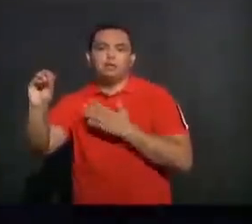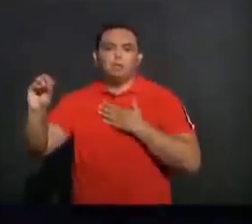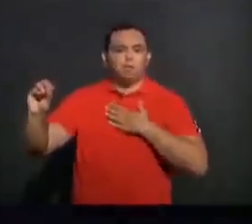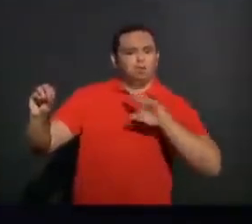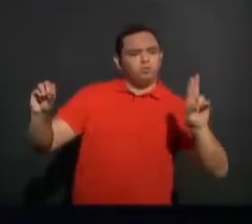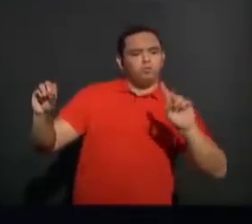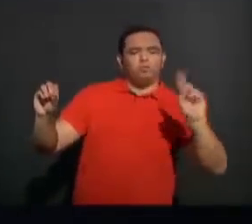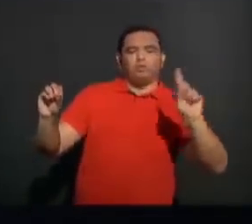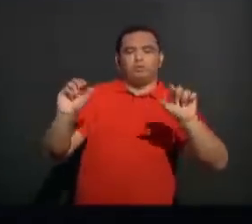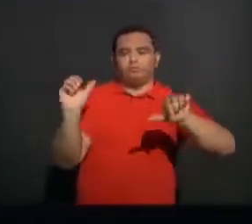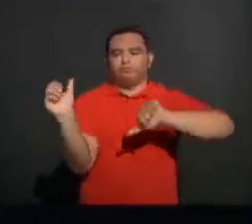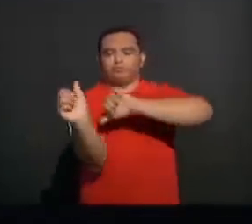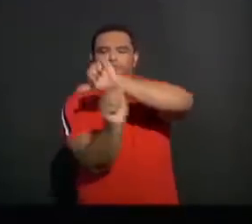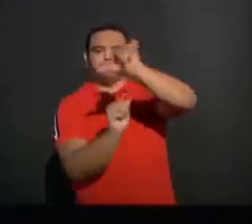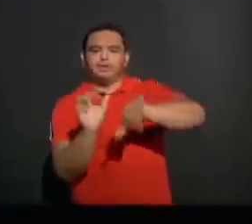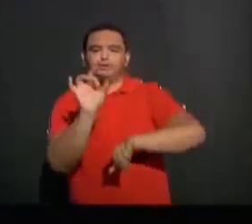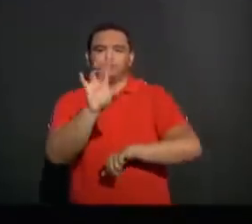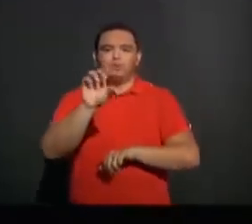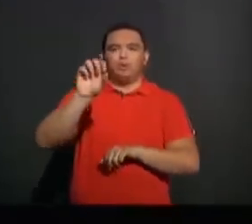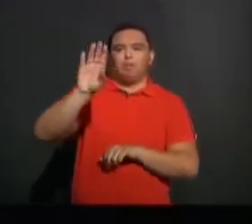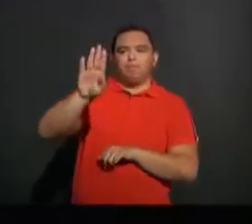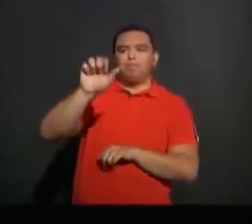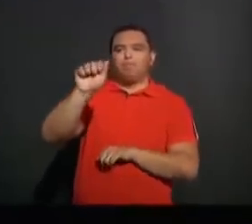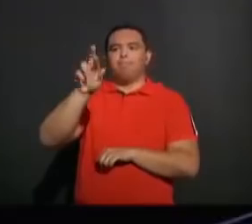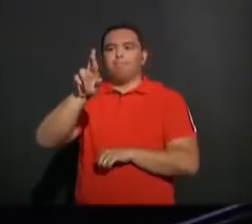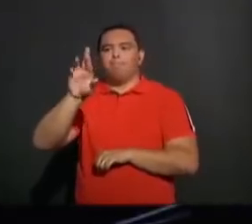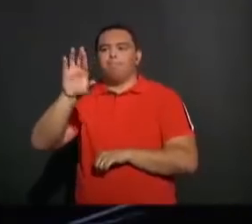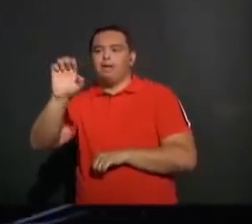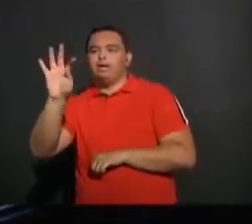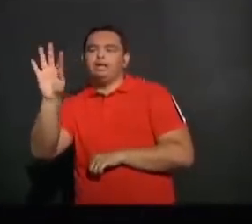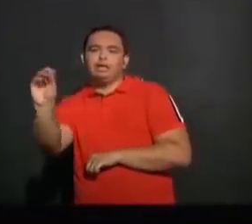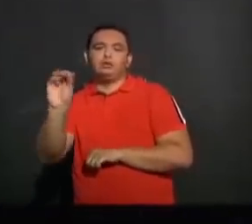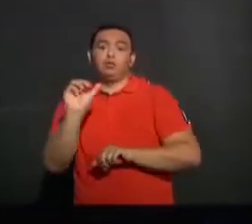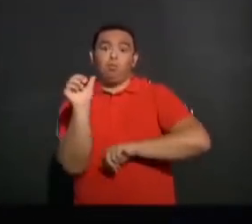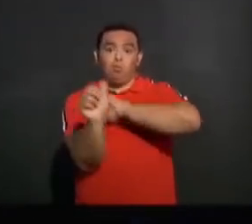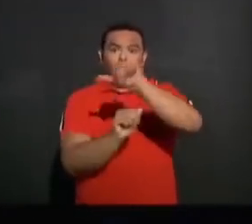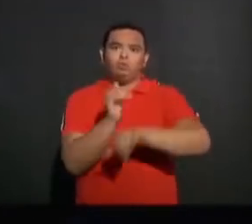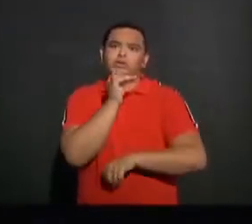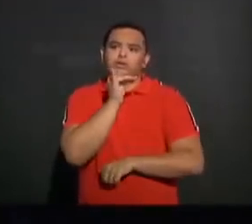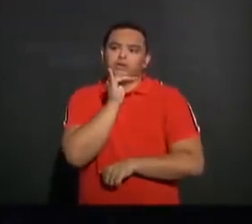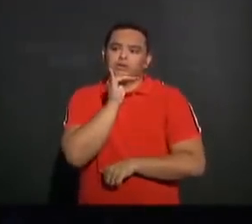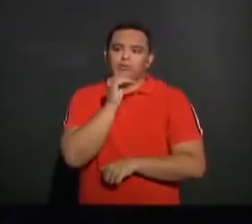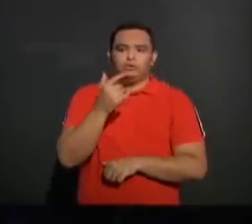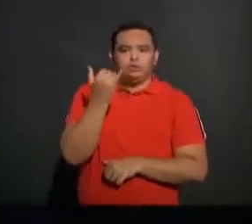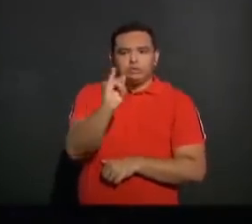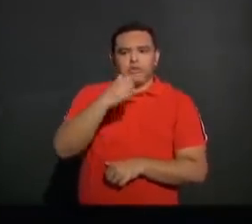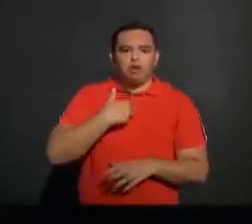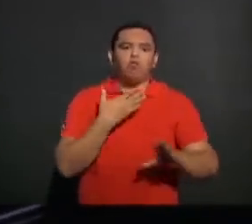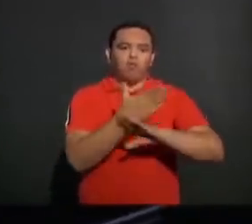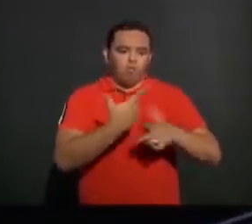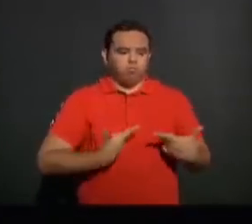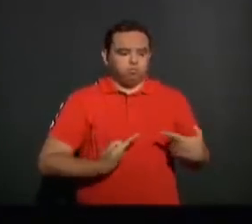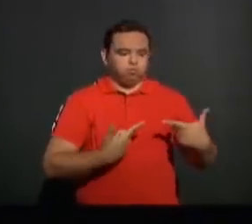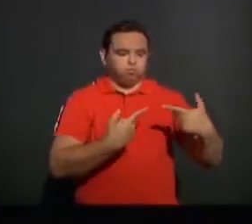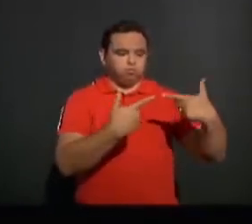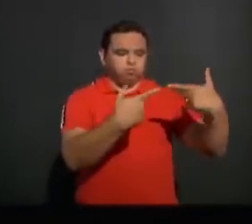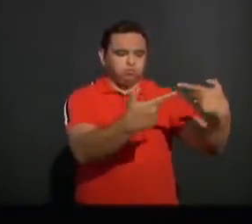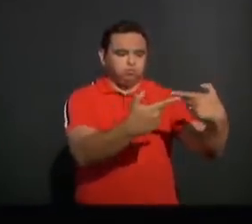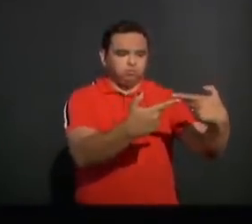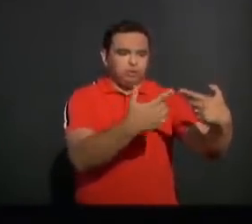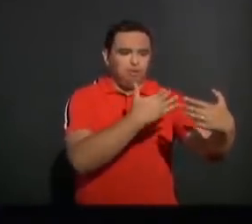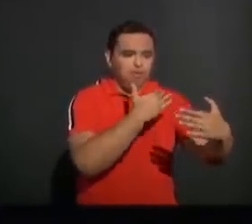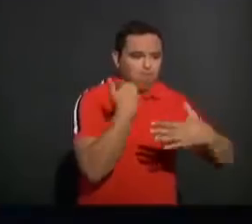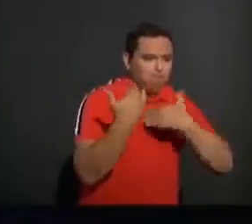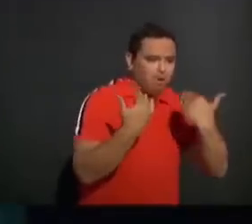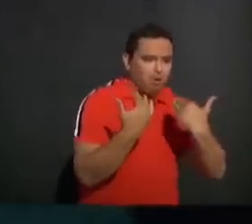dão um número. Coloca em você um cordãozinho aqui, assim que você morrer em combate, tem um código lá, para saber